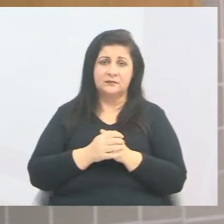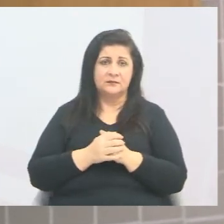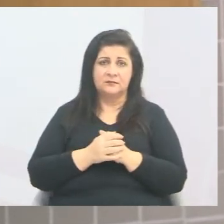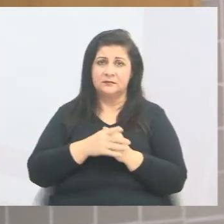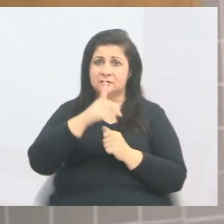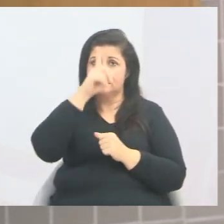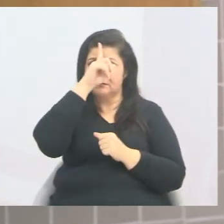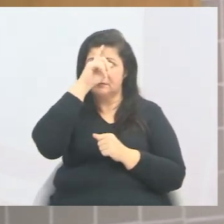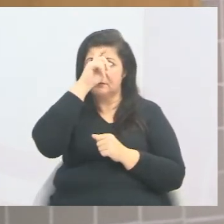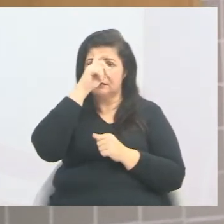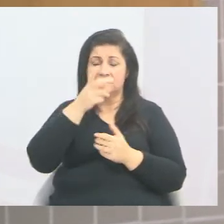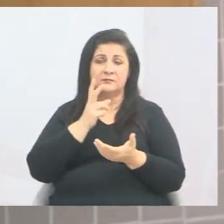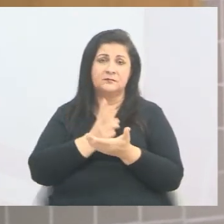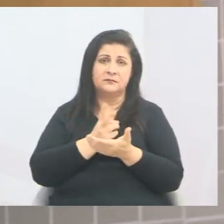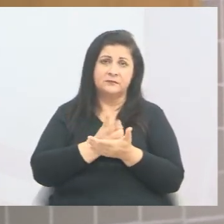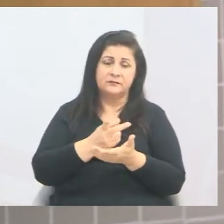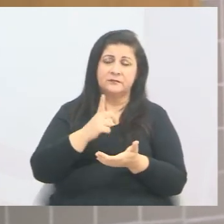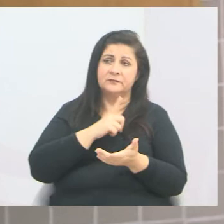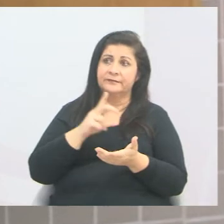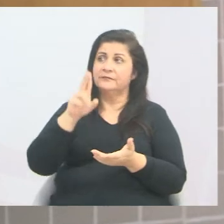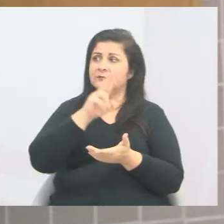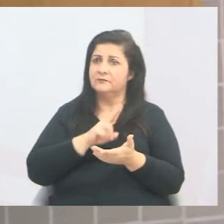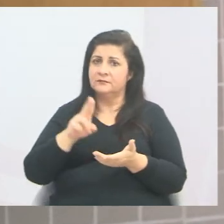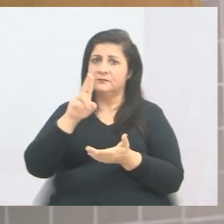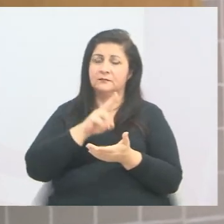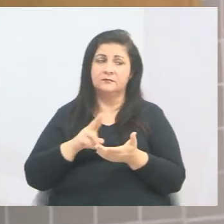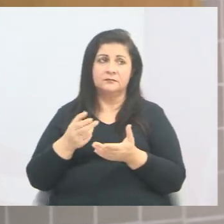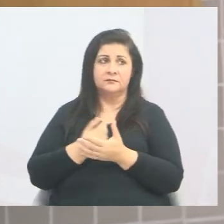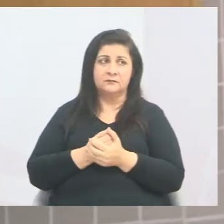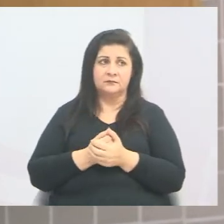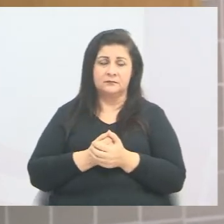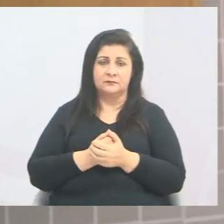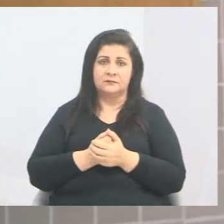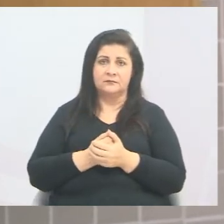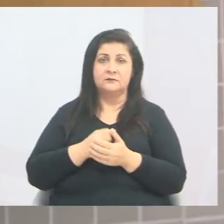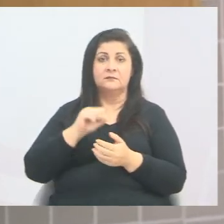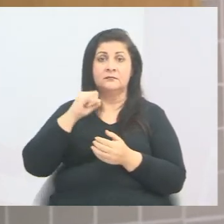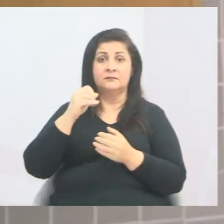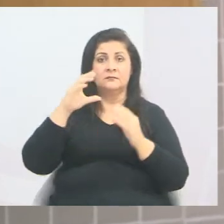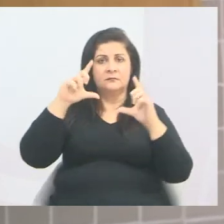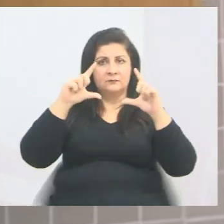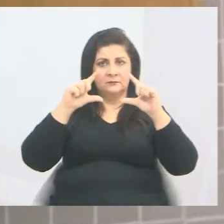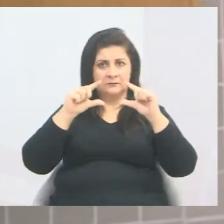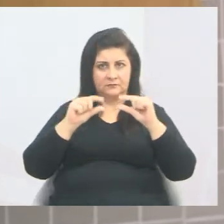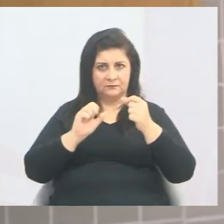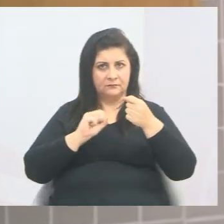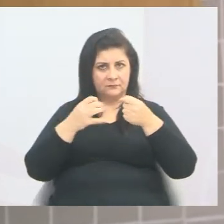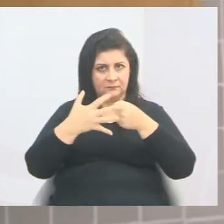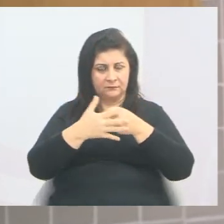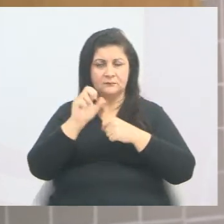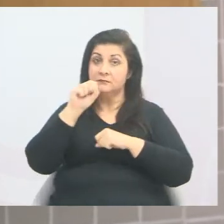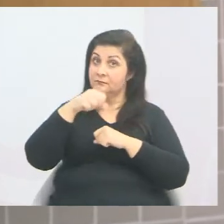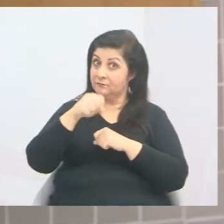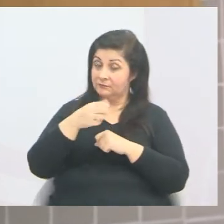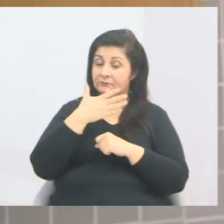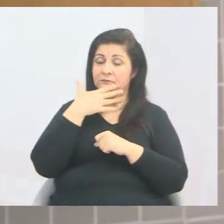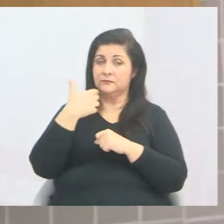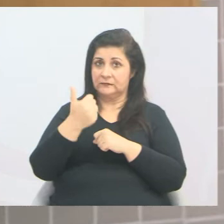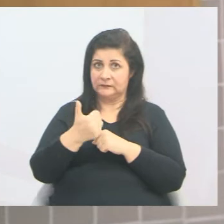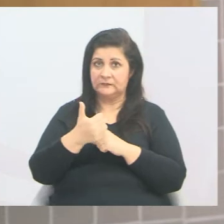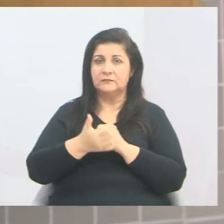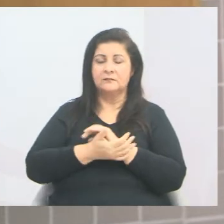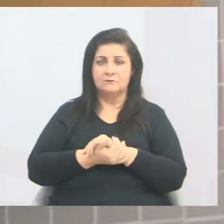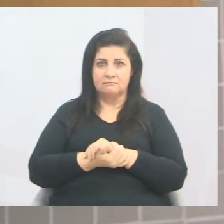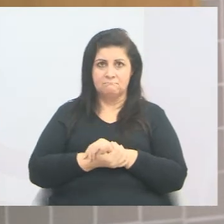todo momento está tendo a sua utilização. Isso, se diminuir, né, pode sim os recursos